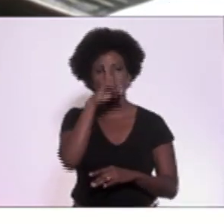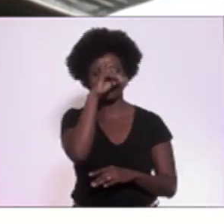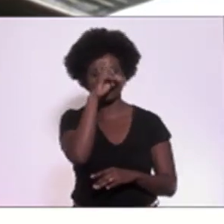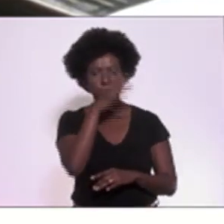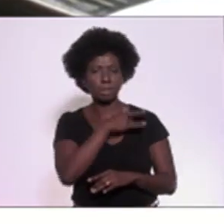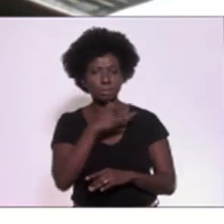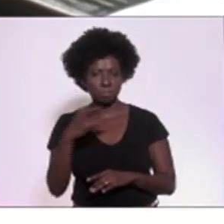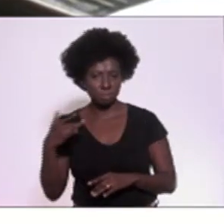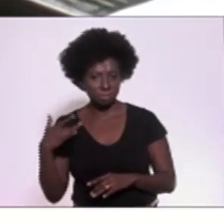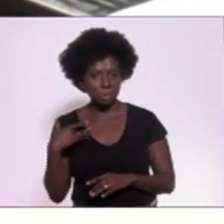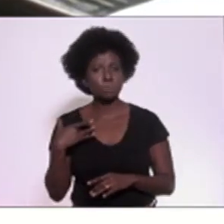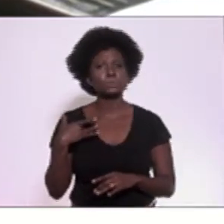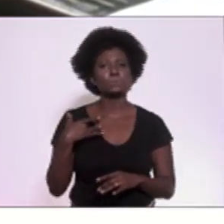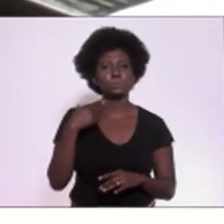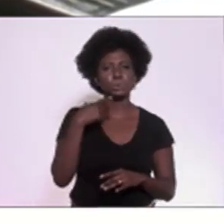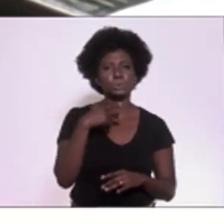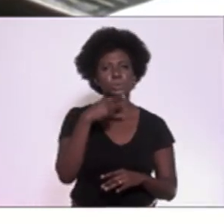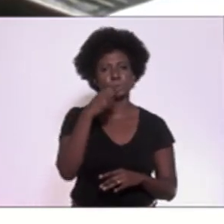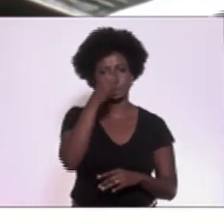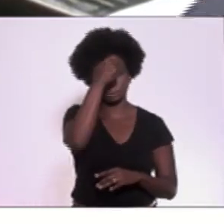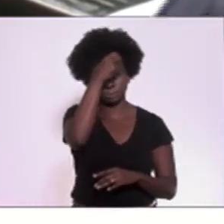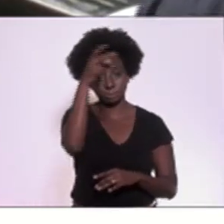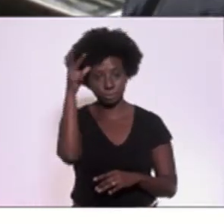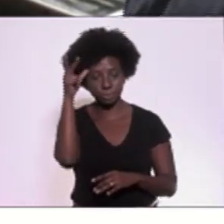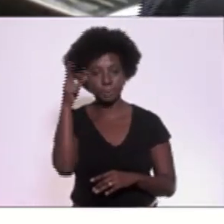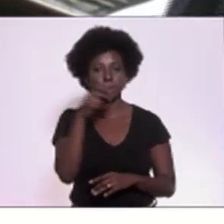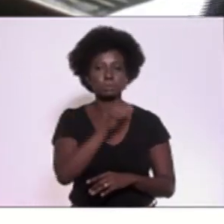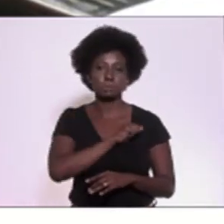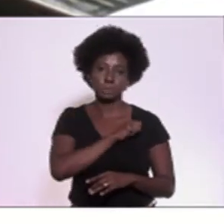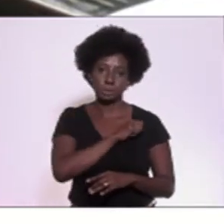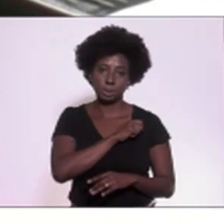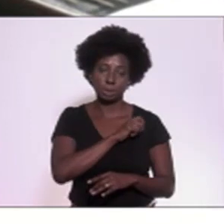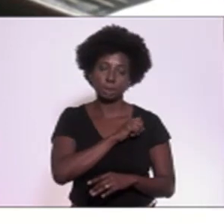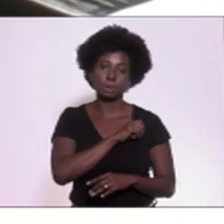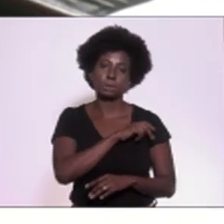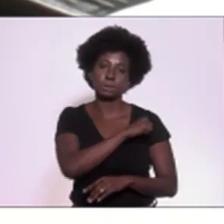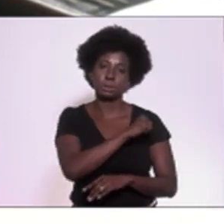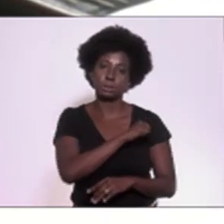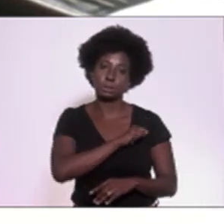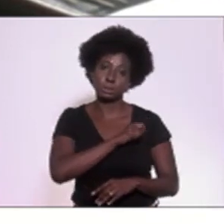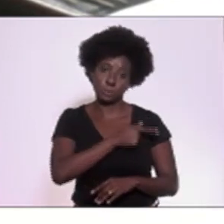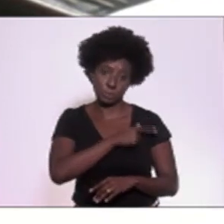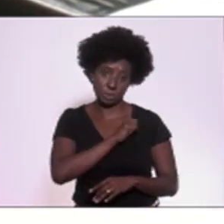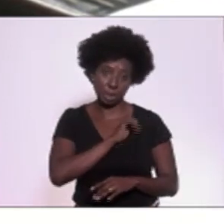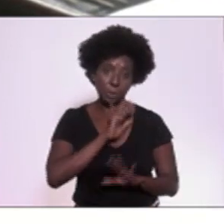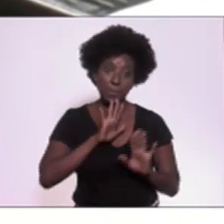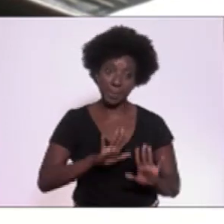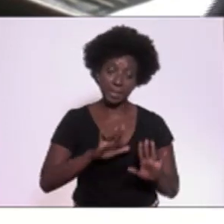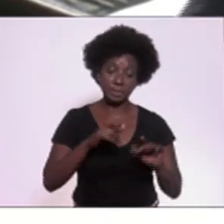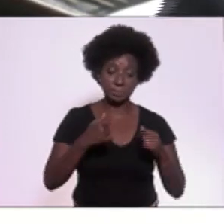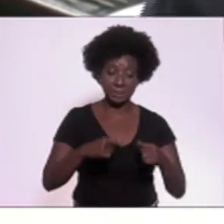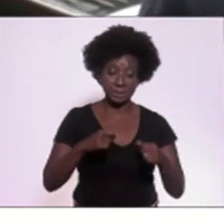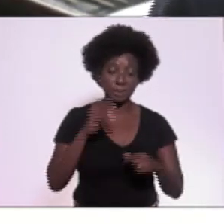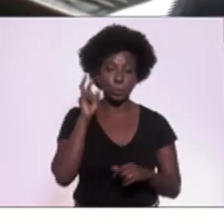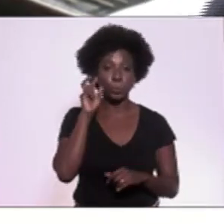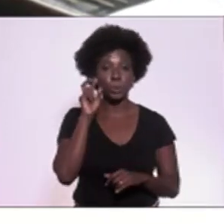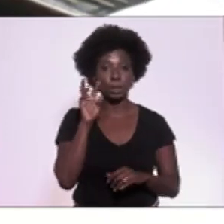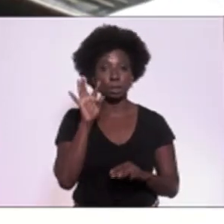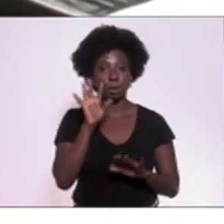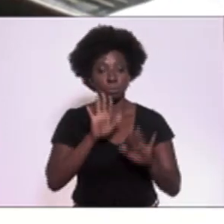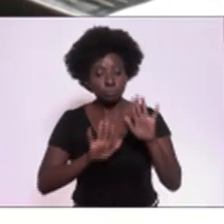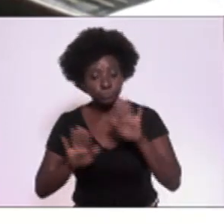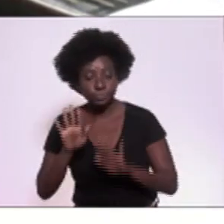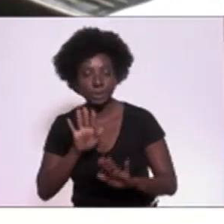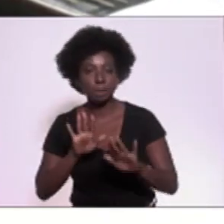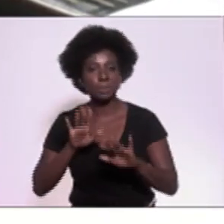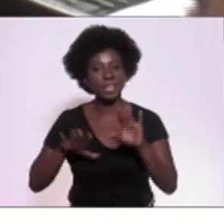somar às palavras de Vossa Excelência, que a gente tem que ter cuidado, claro, para não puxar o cobertor de um lado e descobrir o outro.